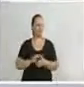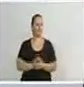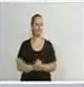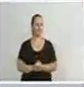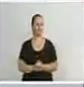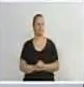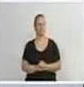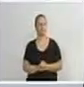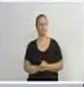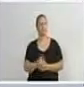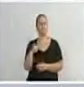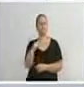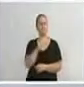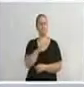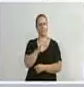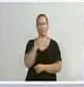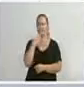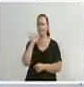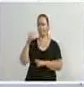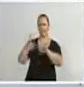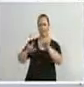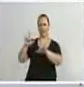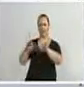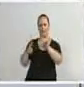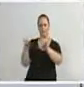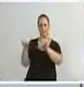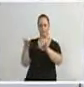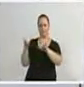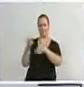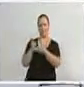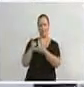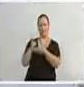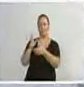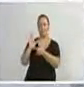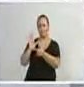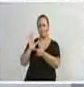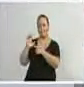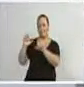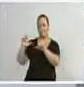Isso. Acho que pedi à TV Legislativa para mantê-los um pouco aí.